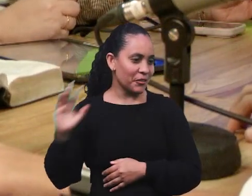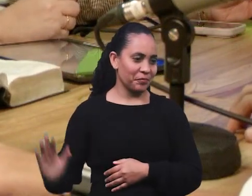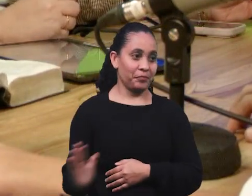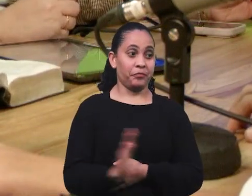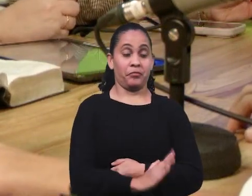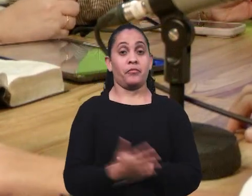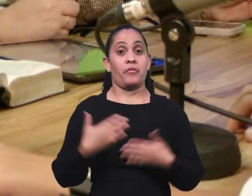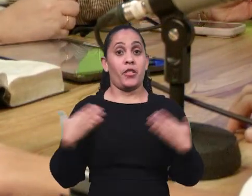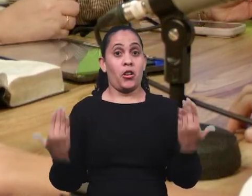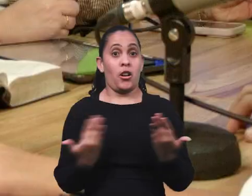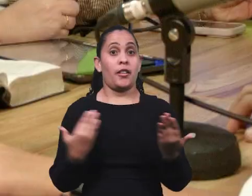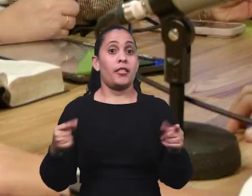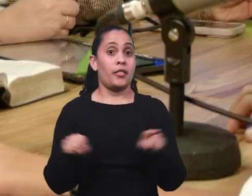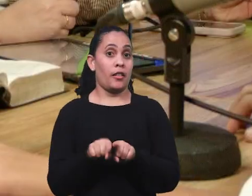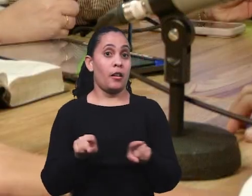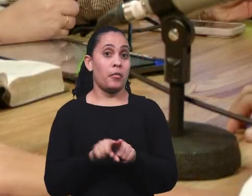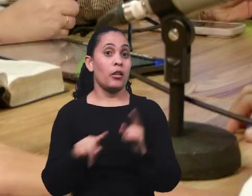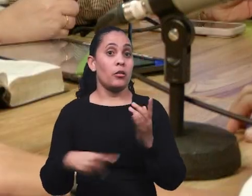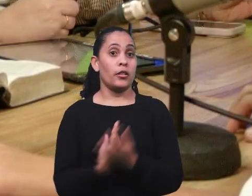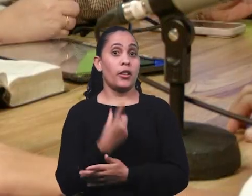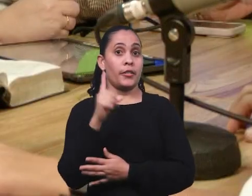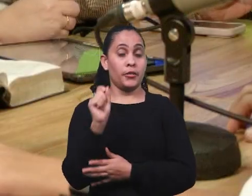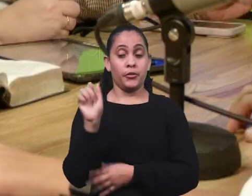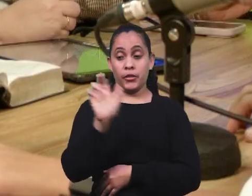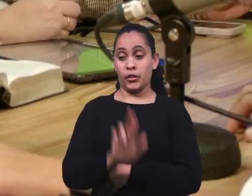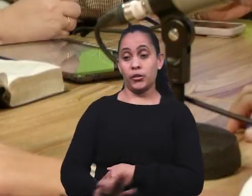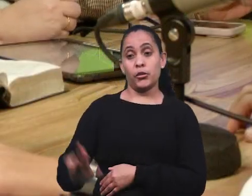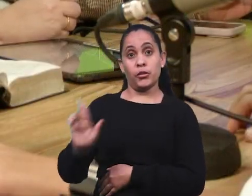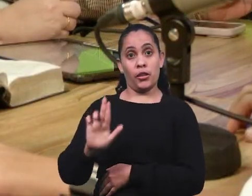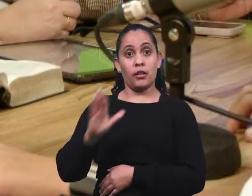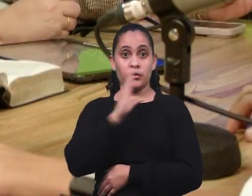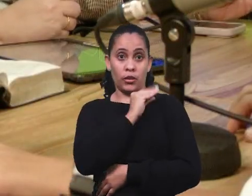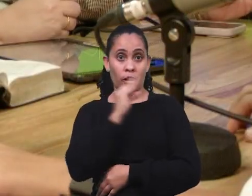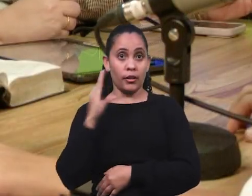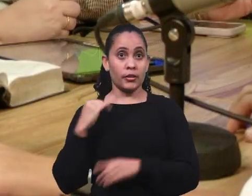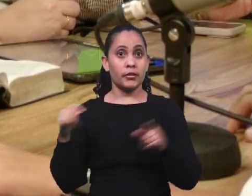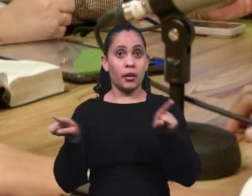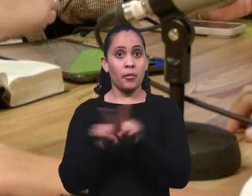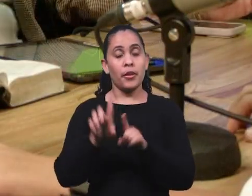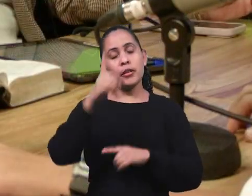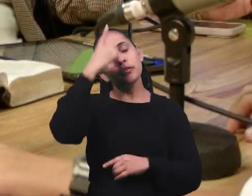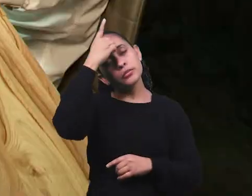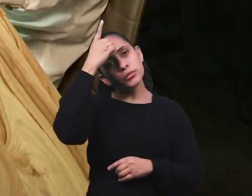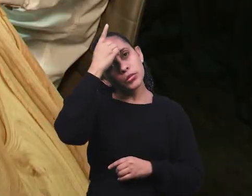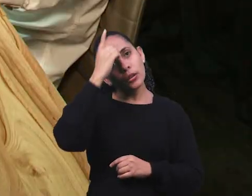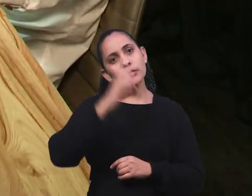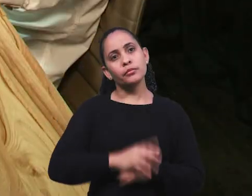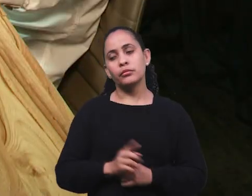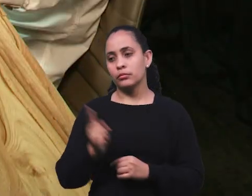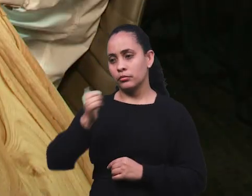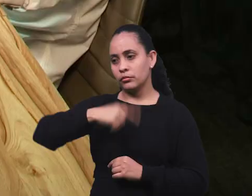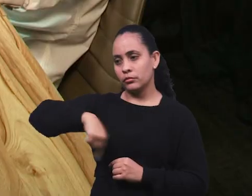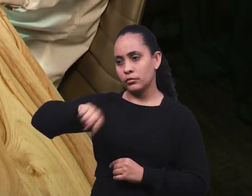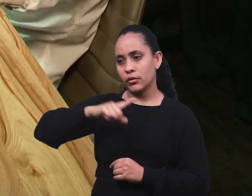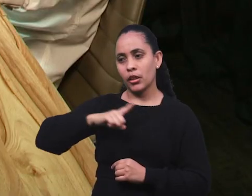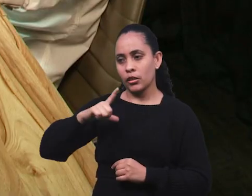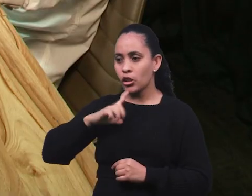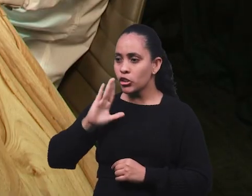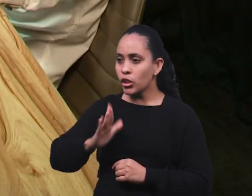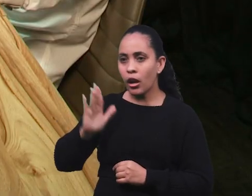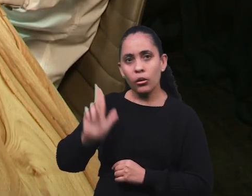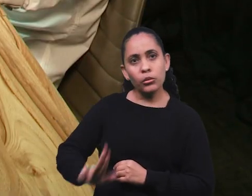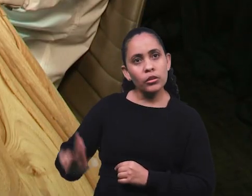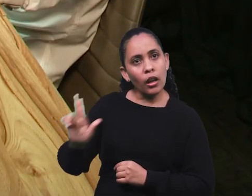e essa situação também, né, de repente vocês serem usados em dons. Né? Você foi